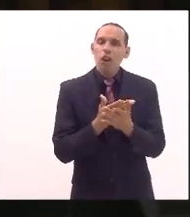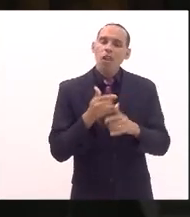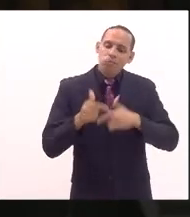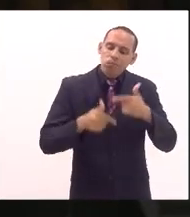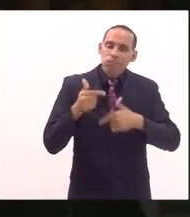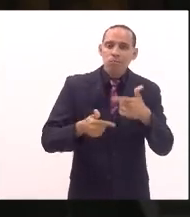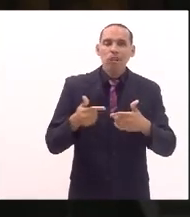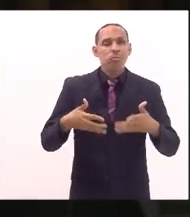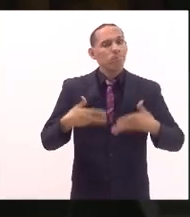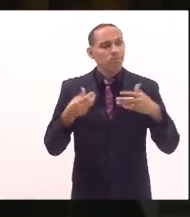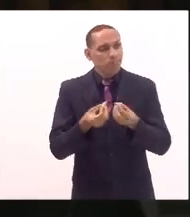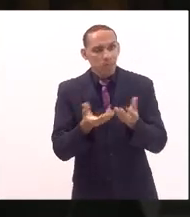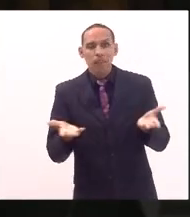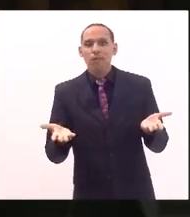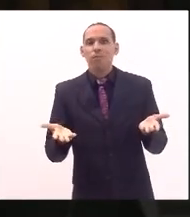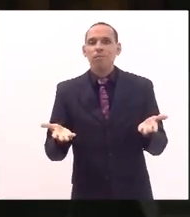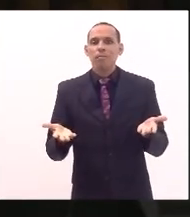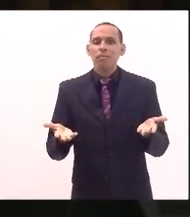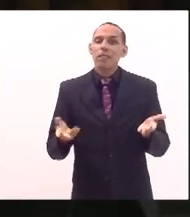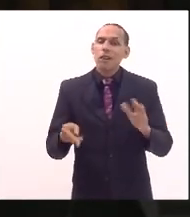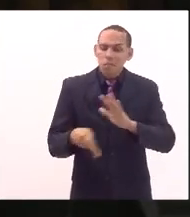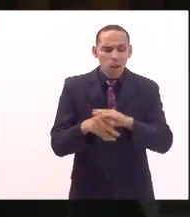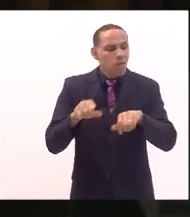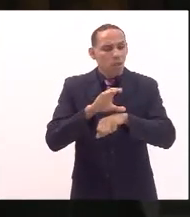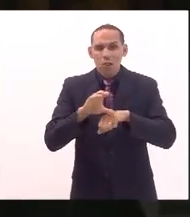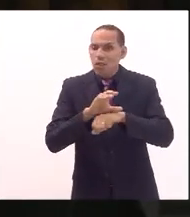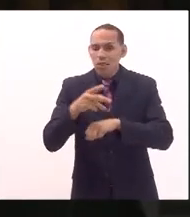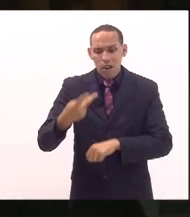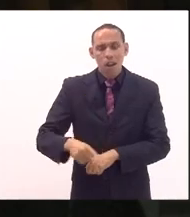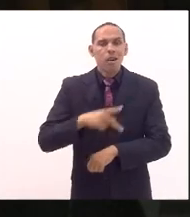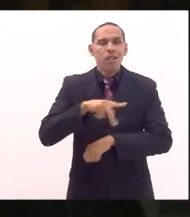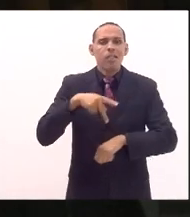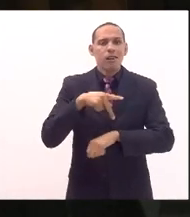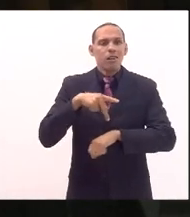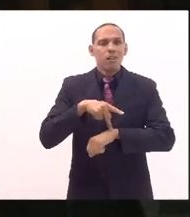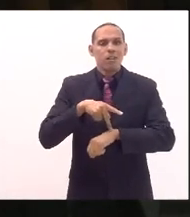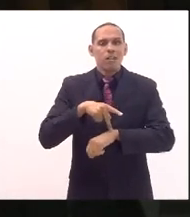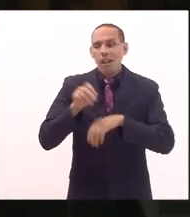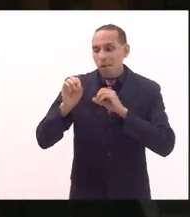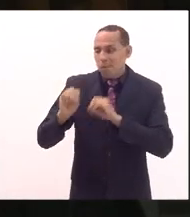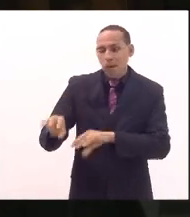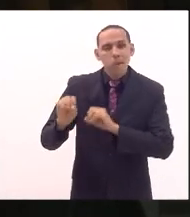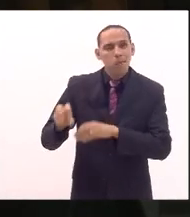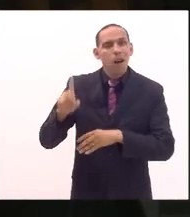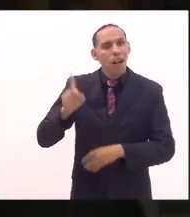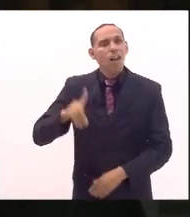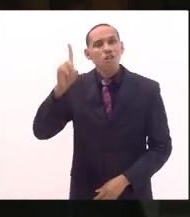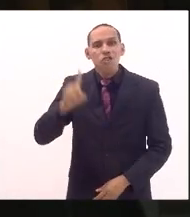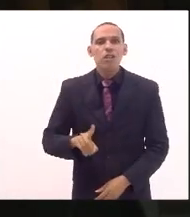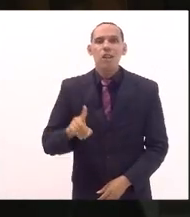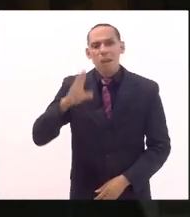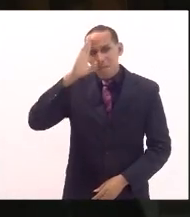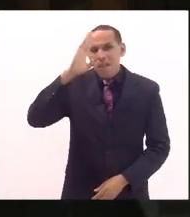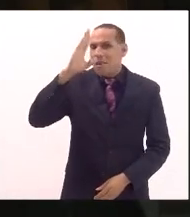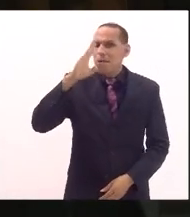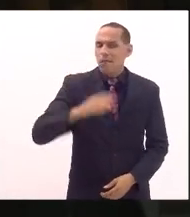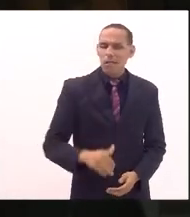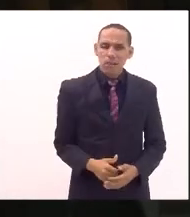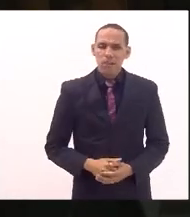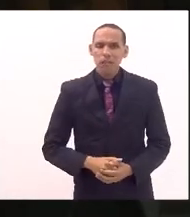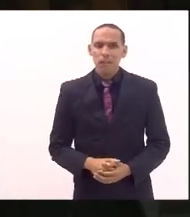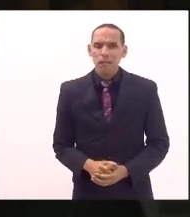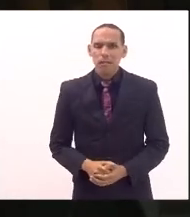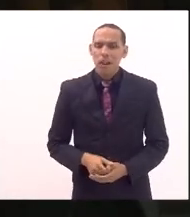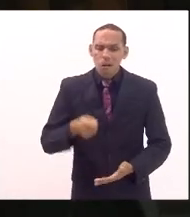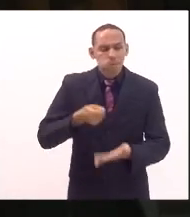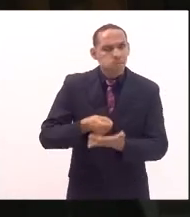dando dignidade tá na Constituição desse país educação é direito prioritário É